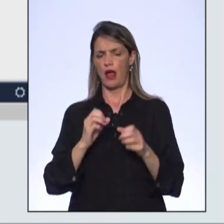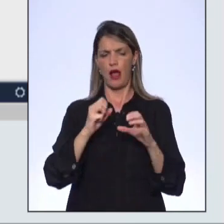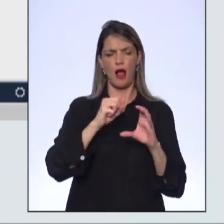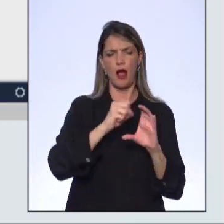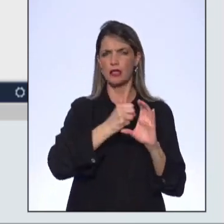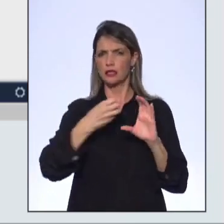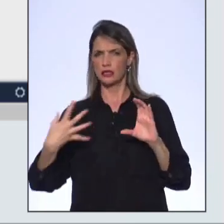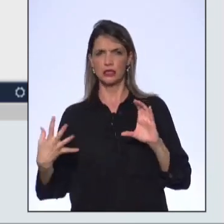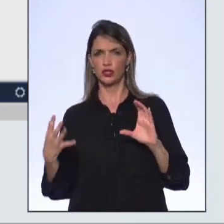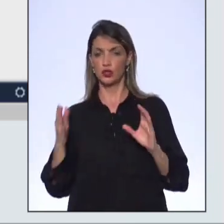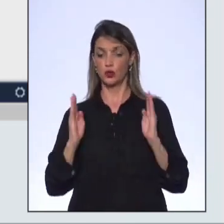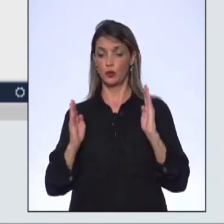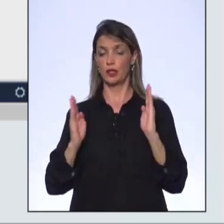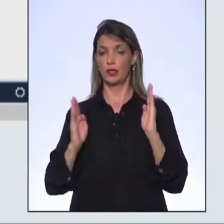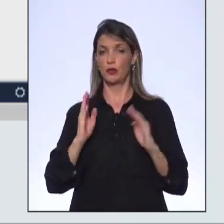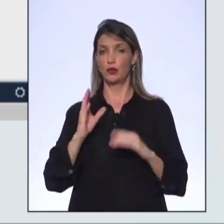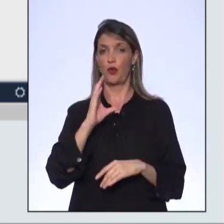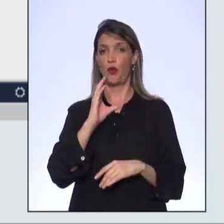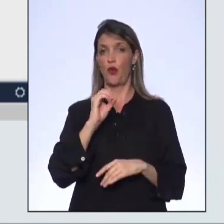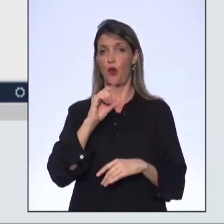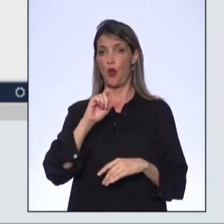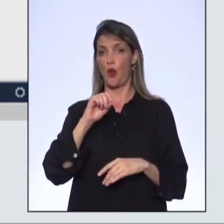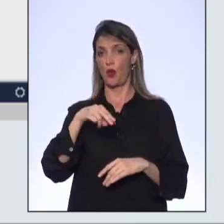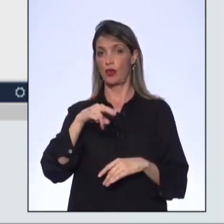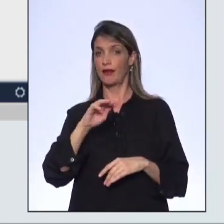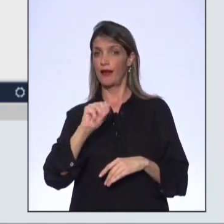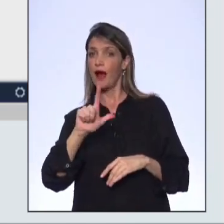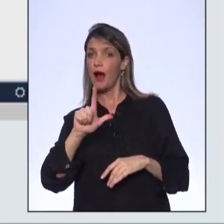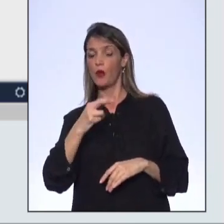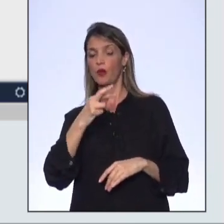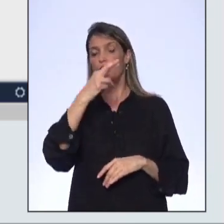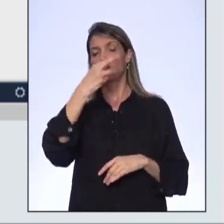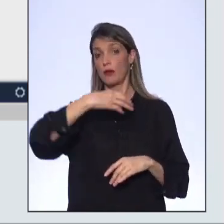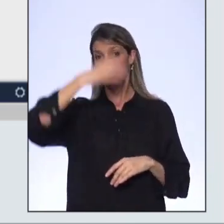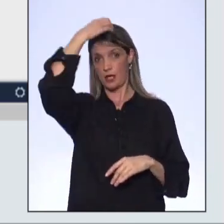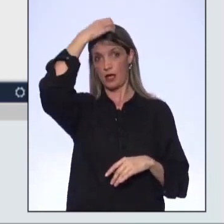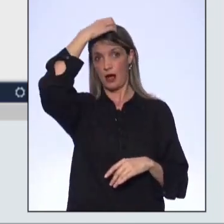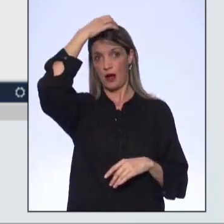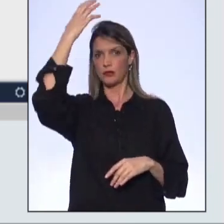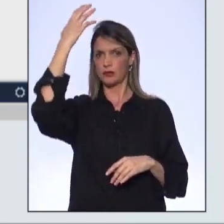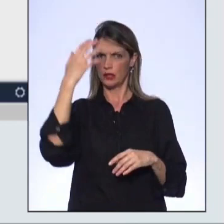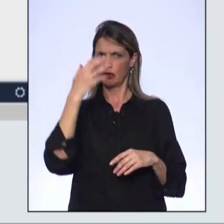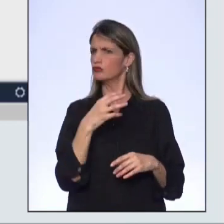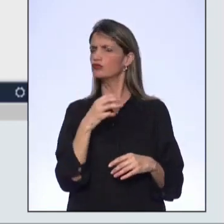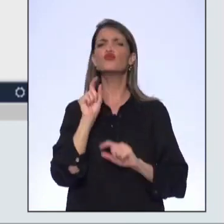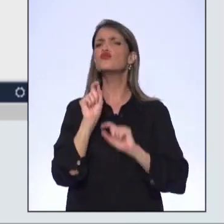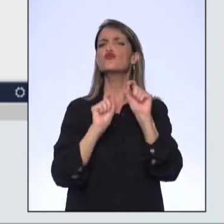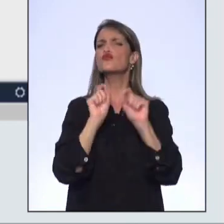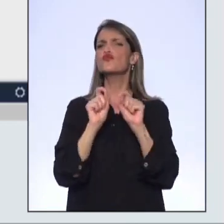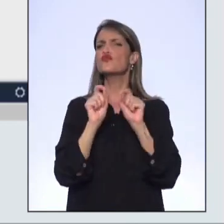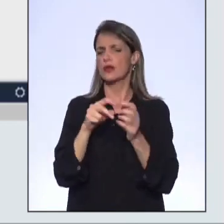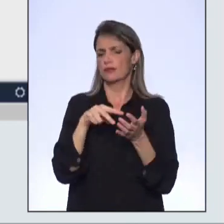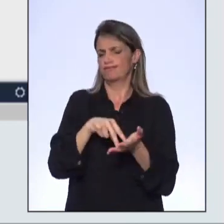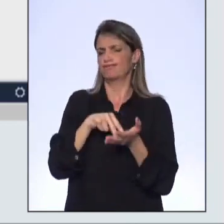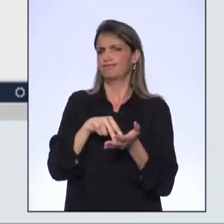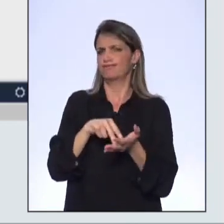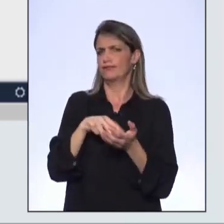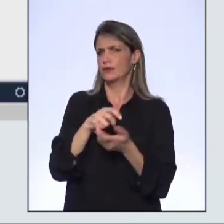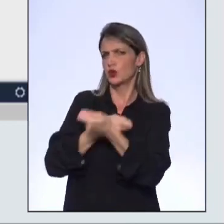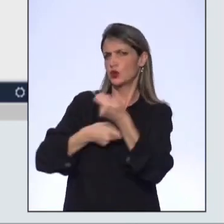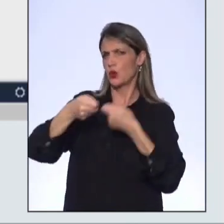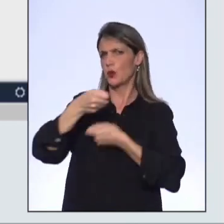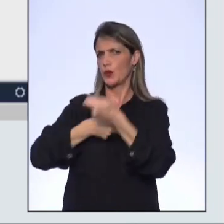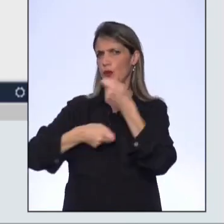período colonial e imperial. Isso quer dizer que a sustentação da economia continuava sendo feita pelos